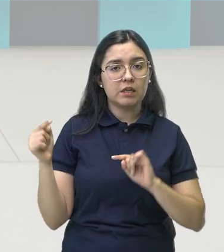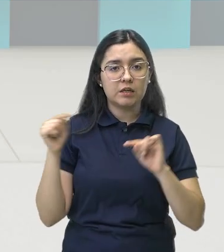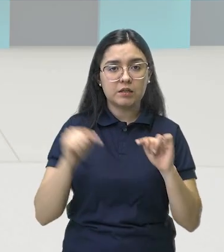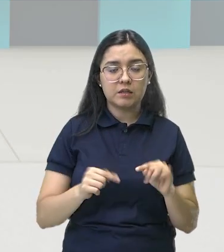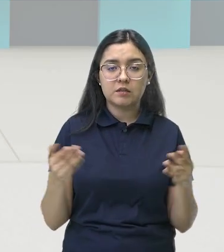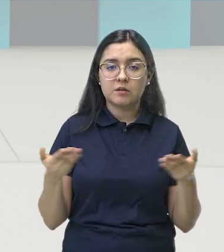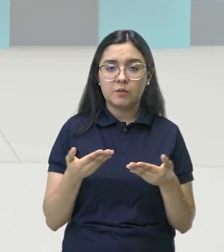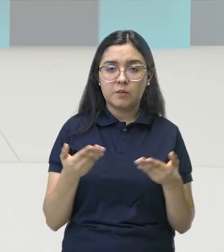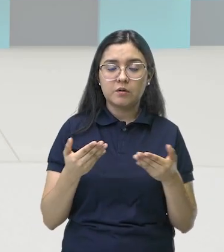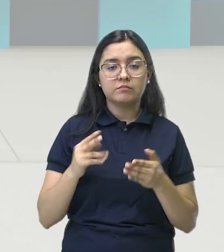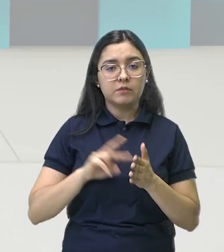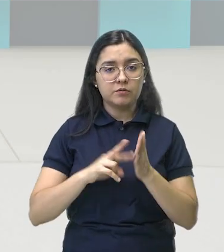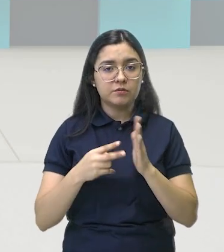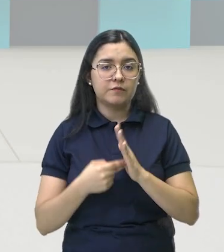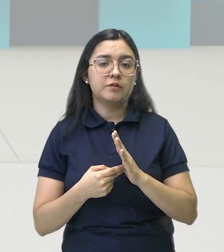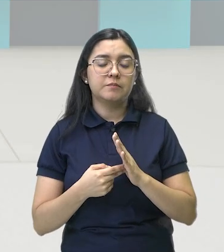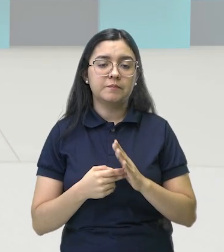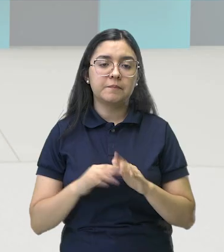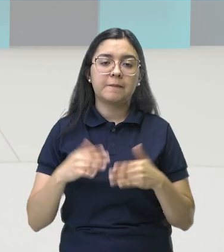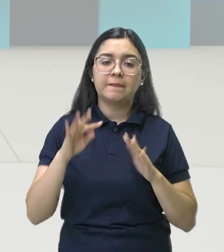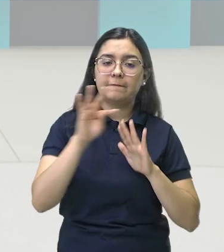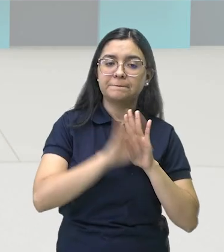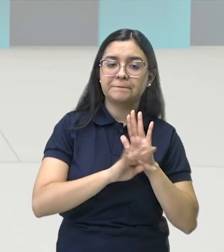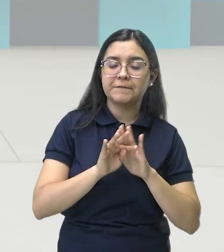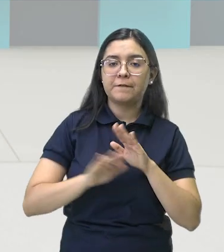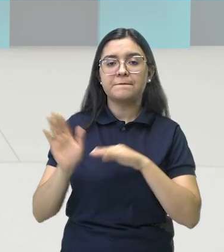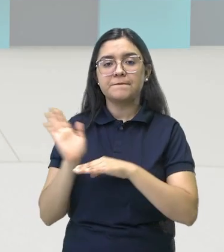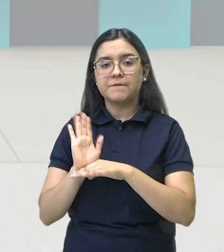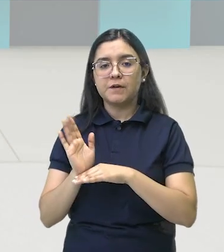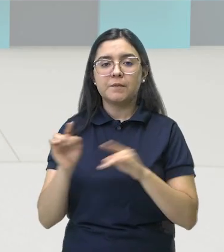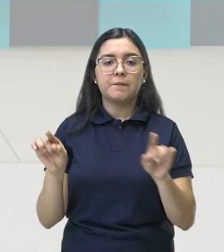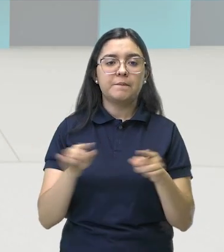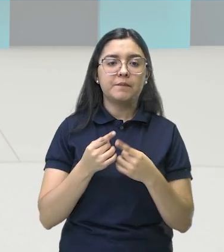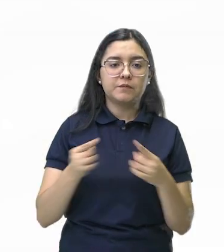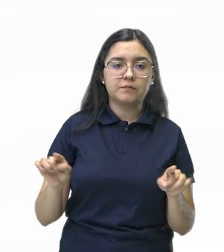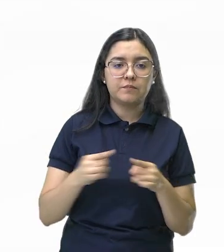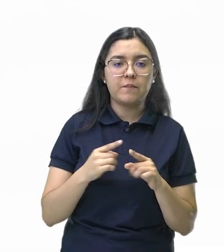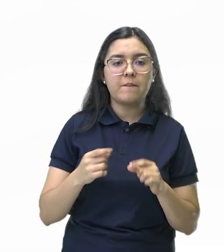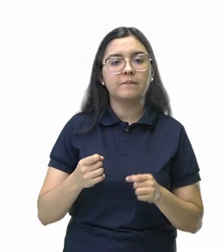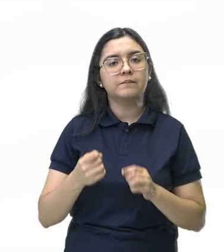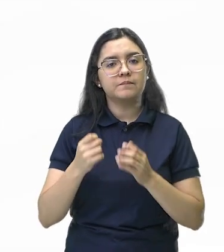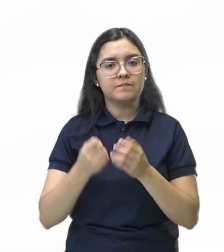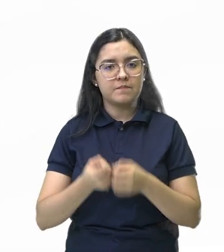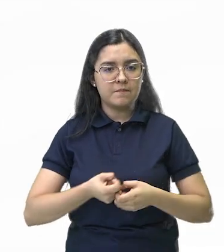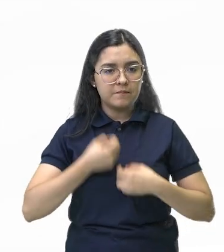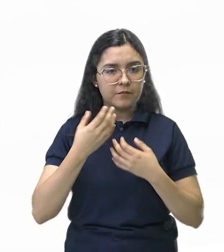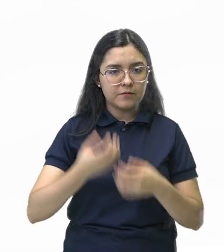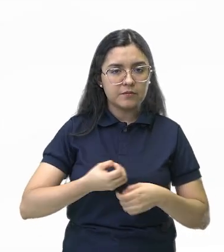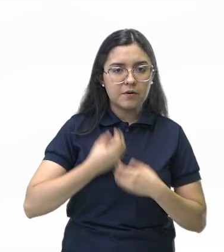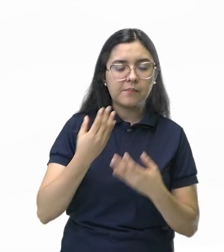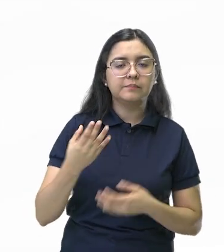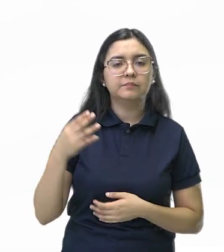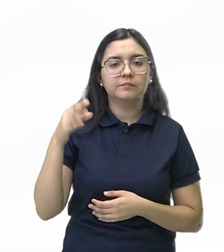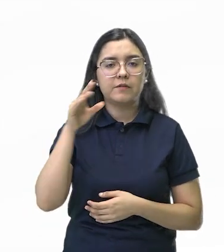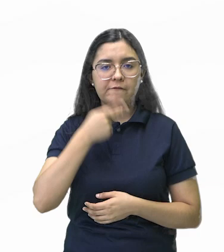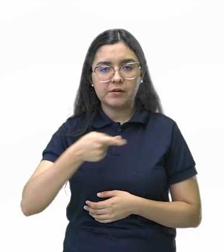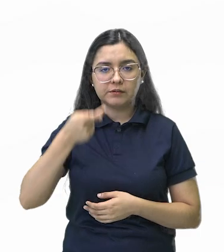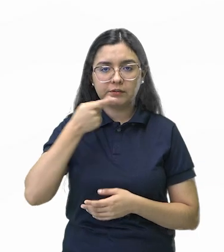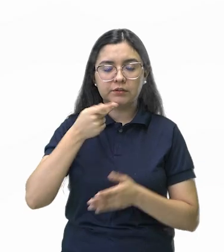agora. Então, textos, filmes, músicas, poemas falados, escritos,